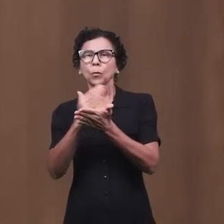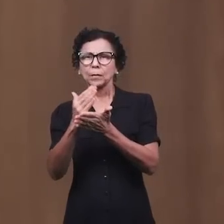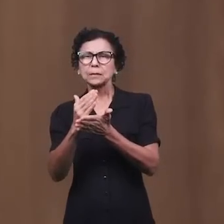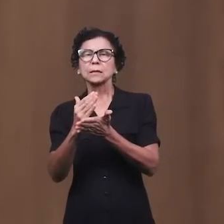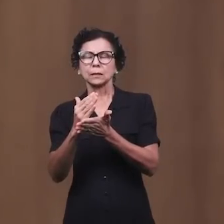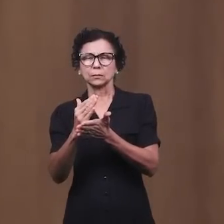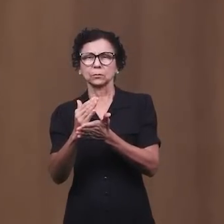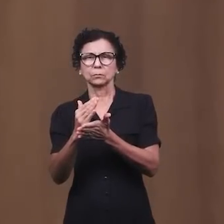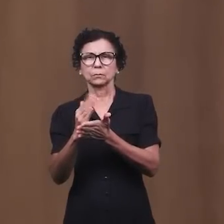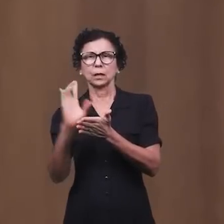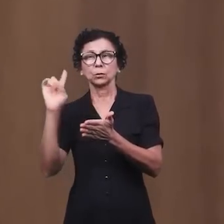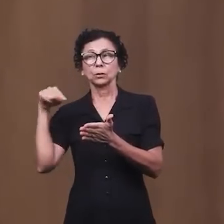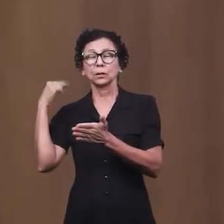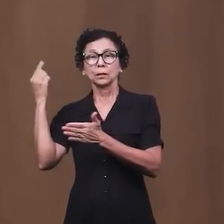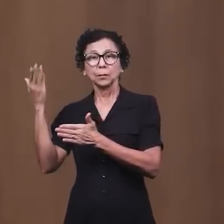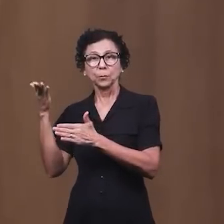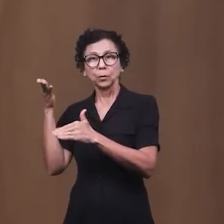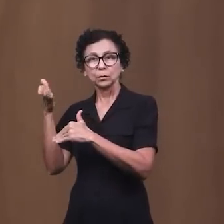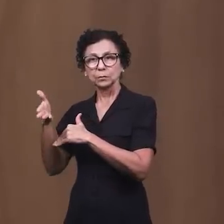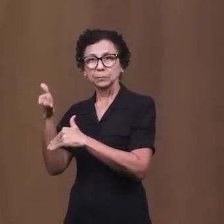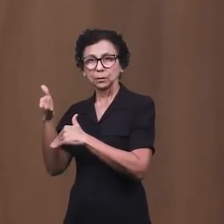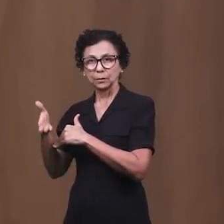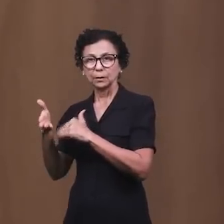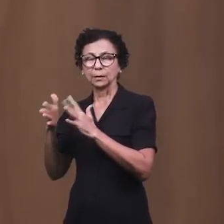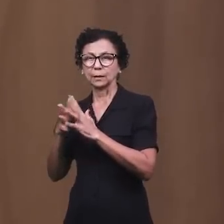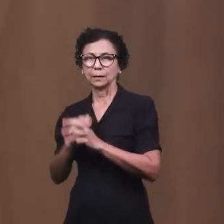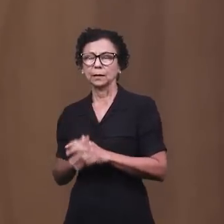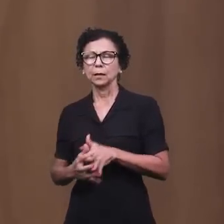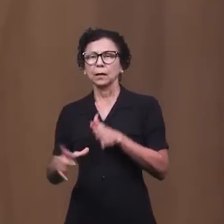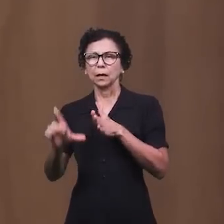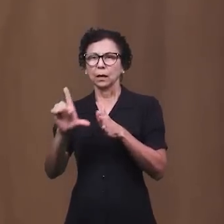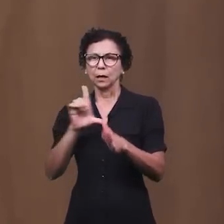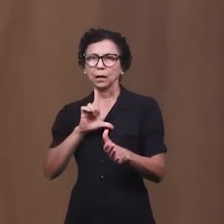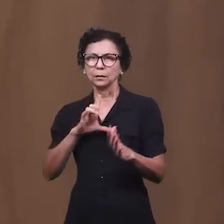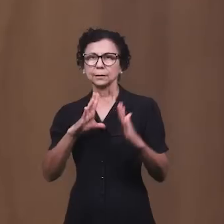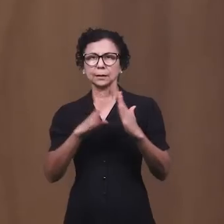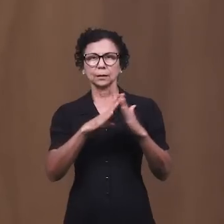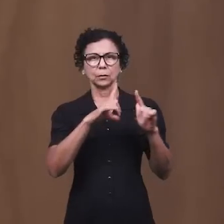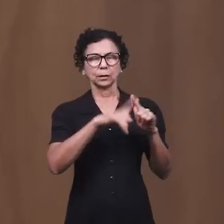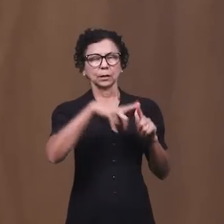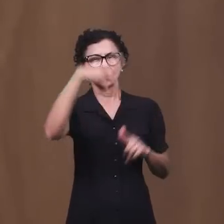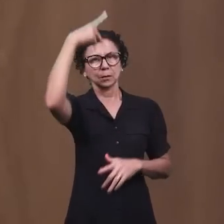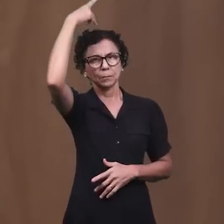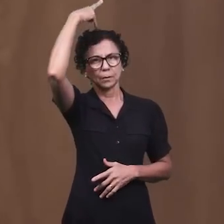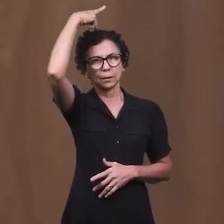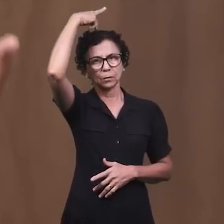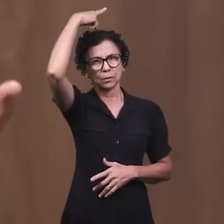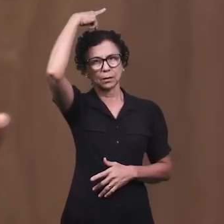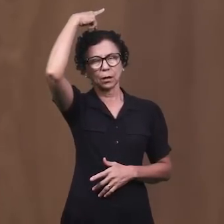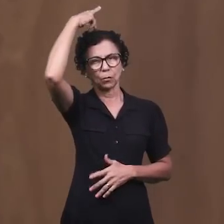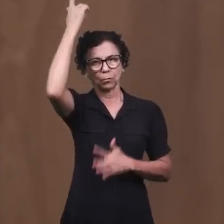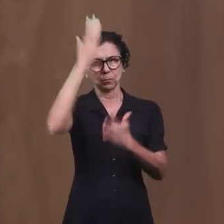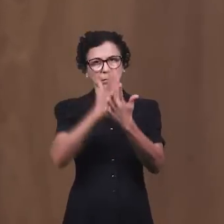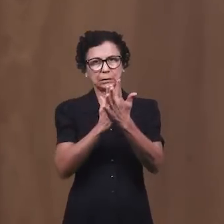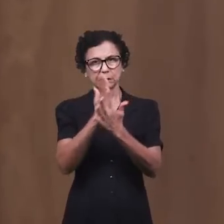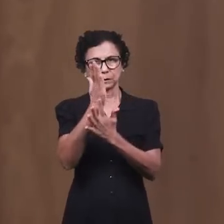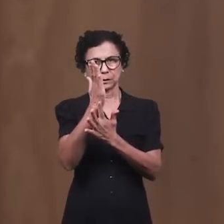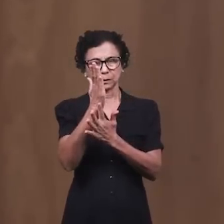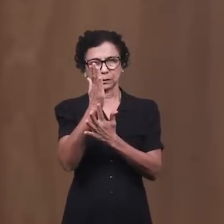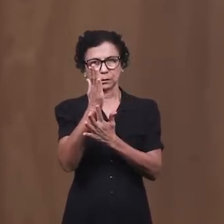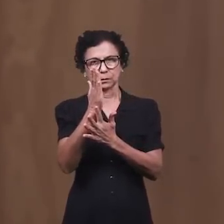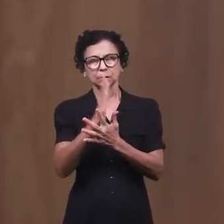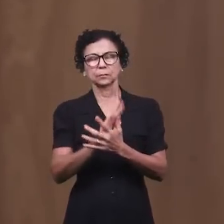depois, era uma igreja pentecostal. A linha era a linha pentecostal,